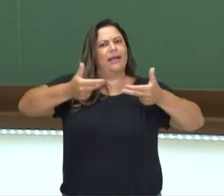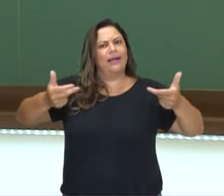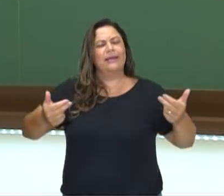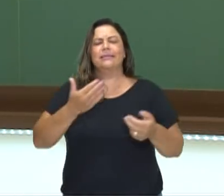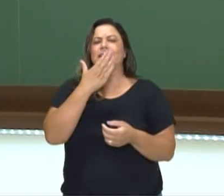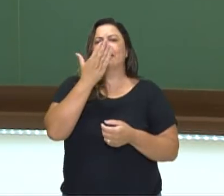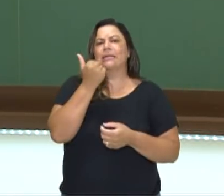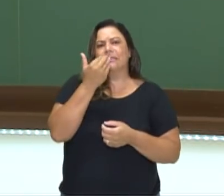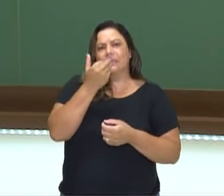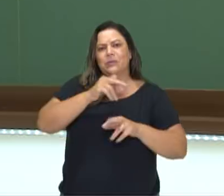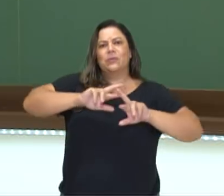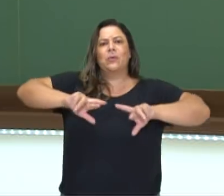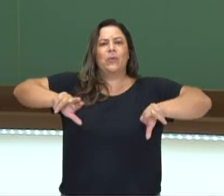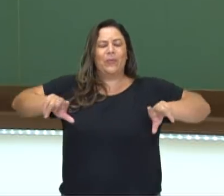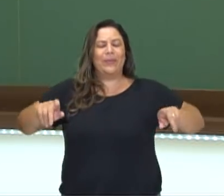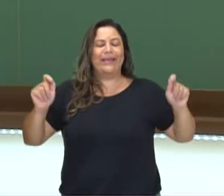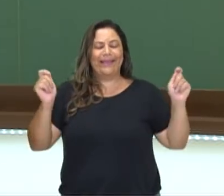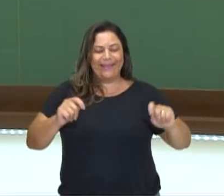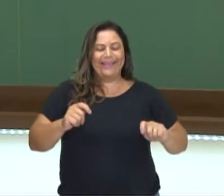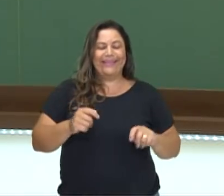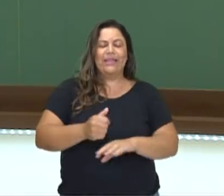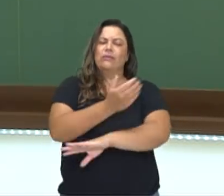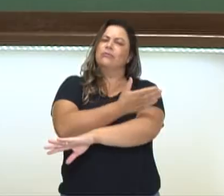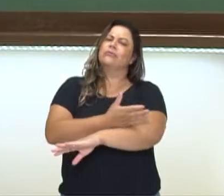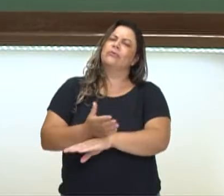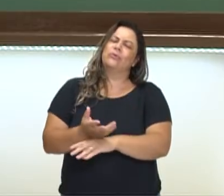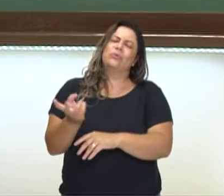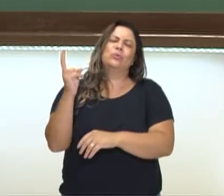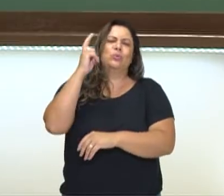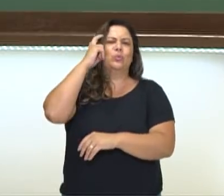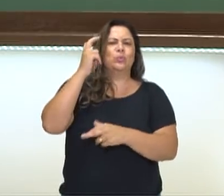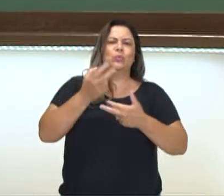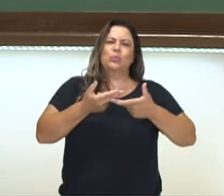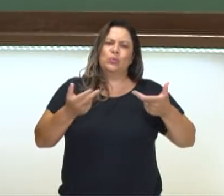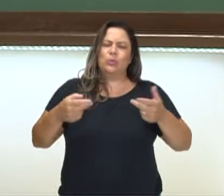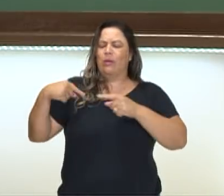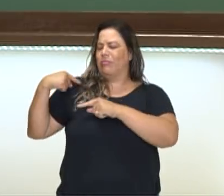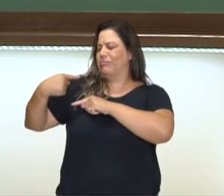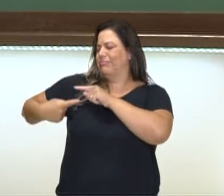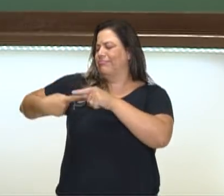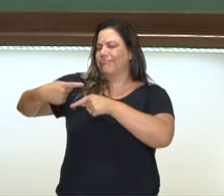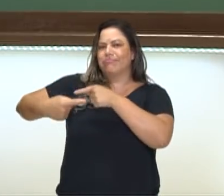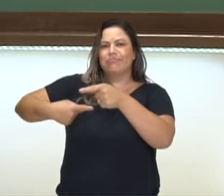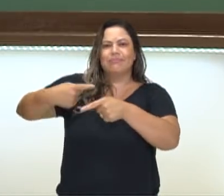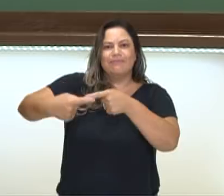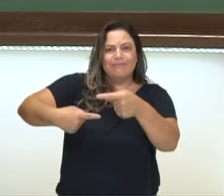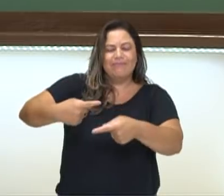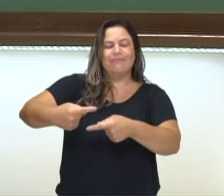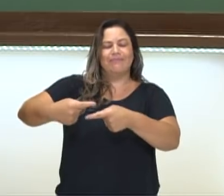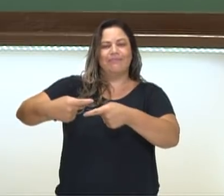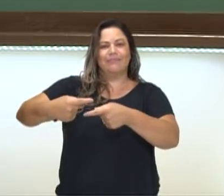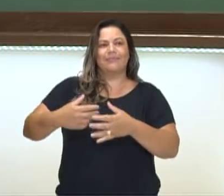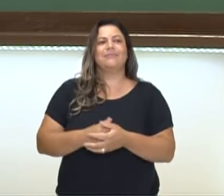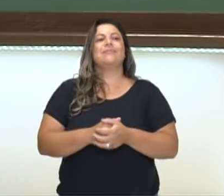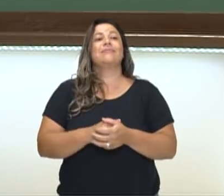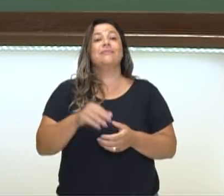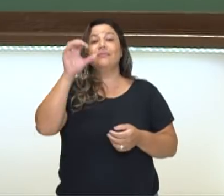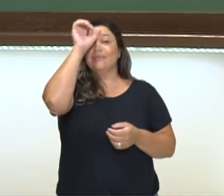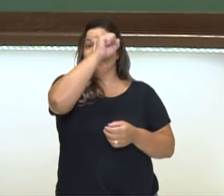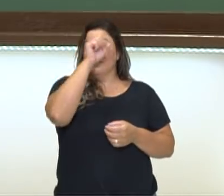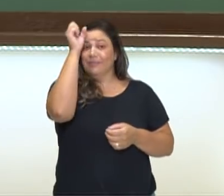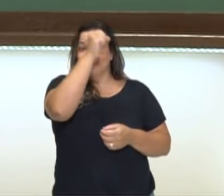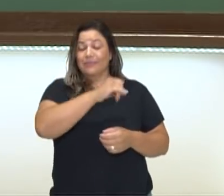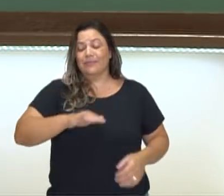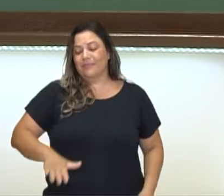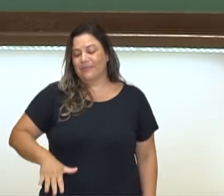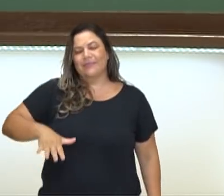típicas e os demais costumes que sempre são transmitidos de geração em geração. Aprendemos aí desde